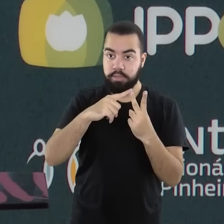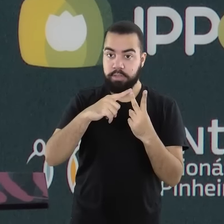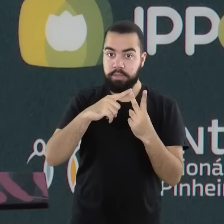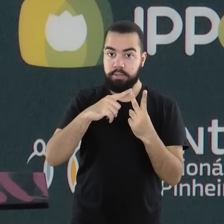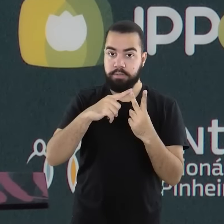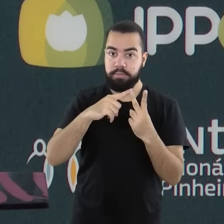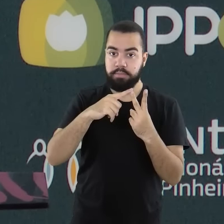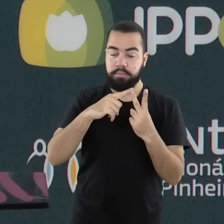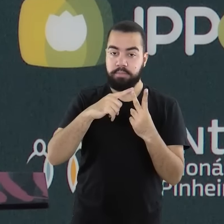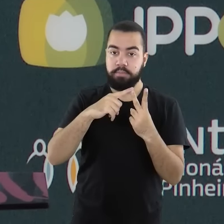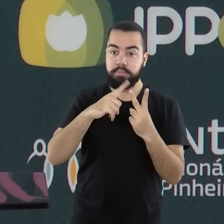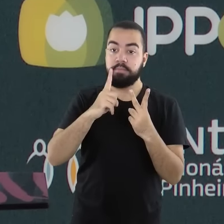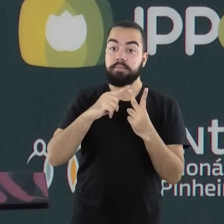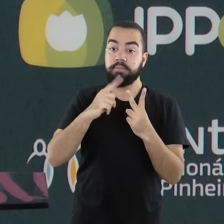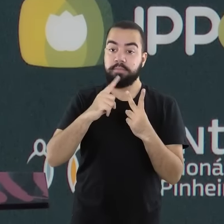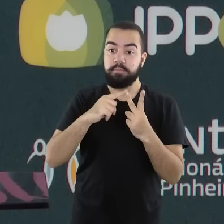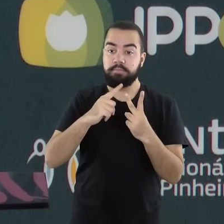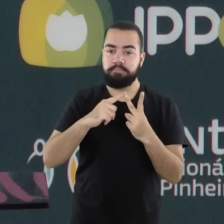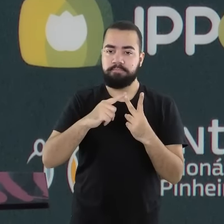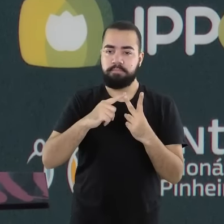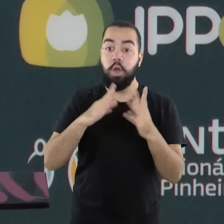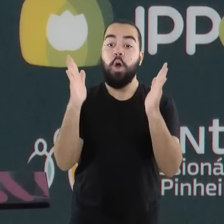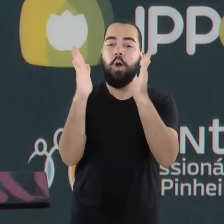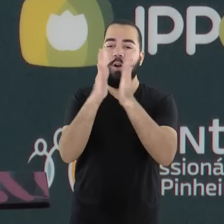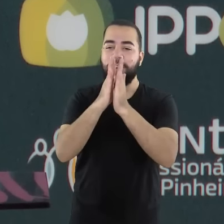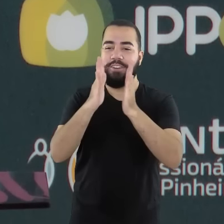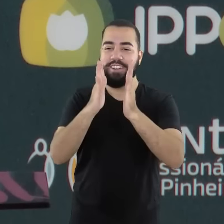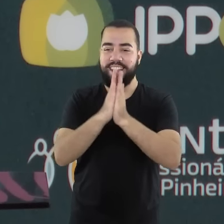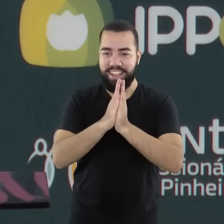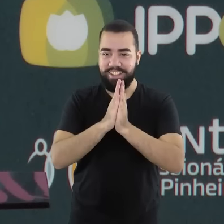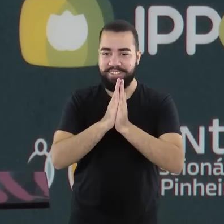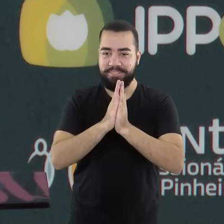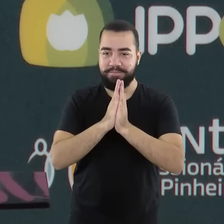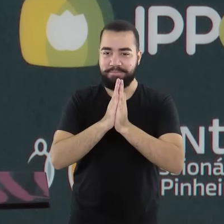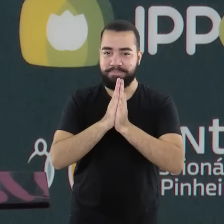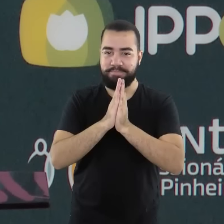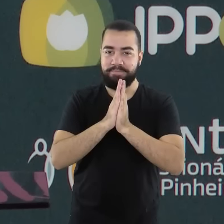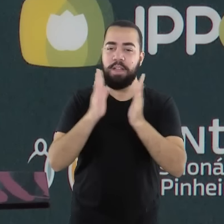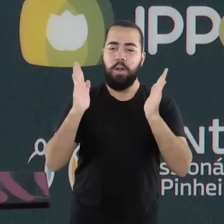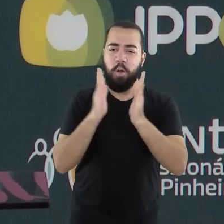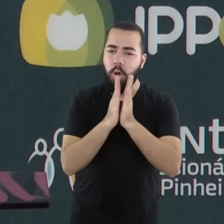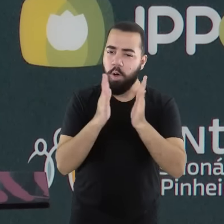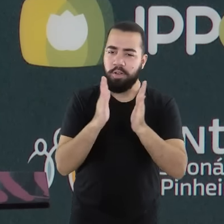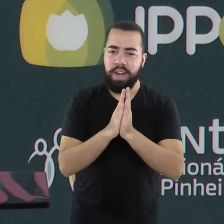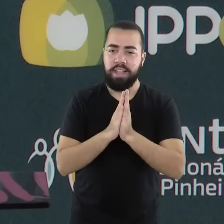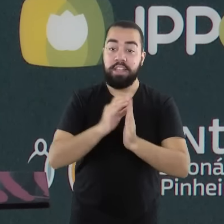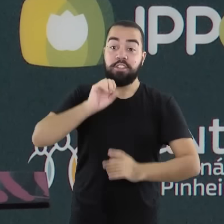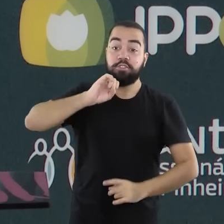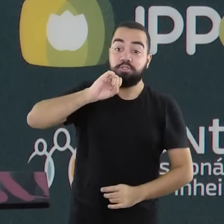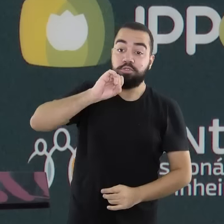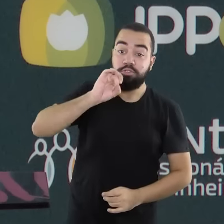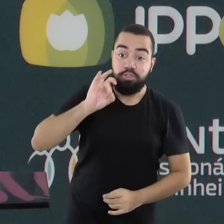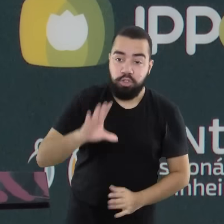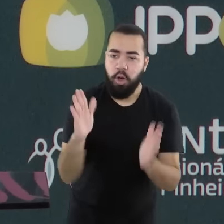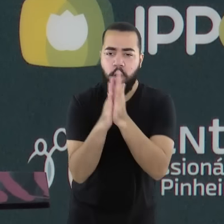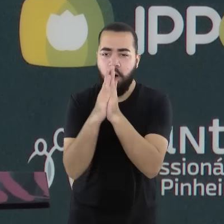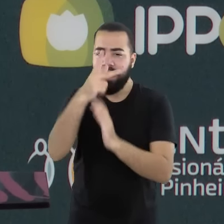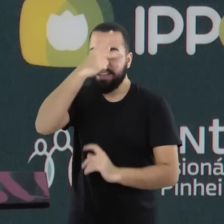humilhar e orar. Só ora quem é humilde.